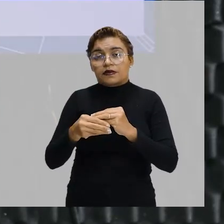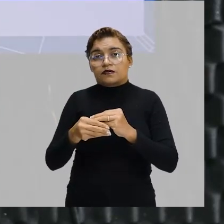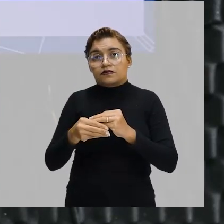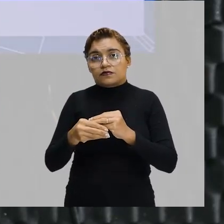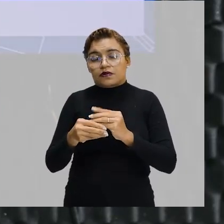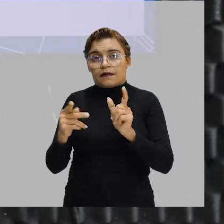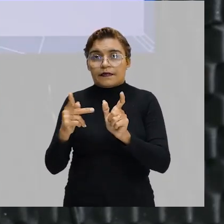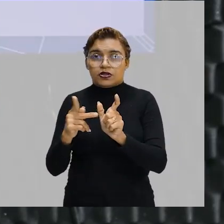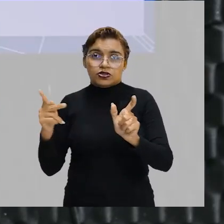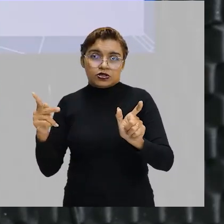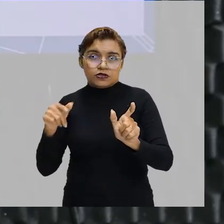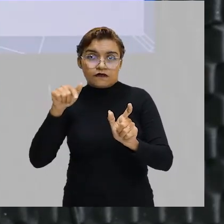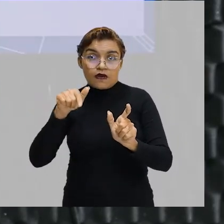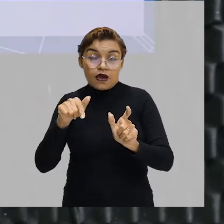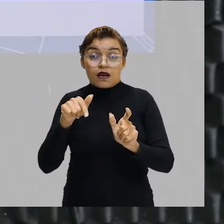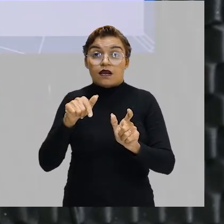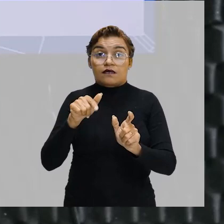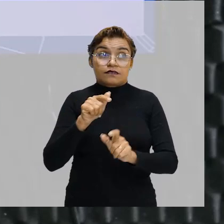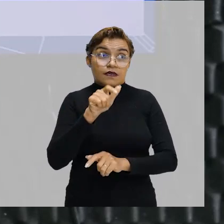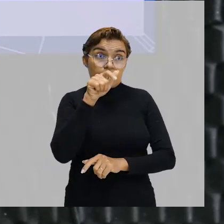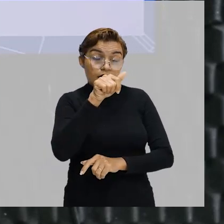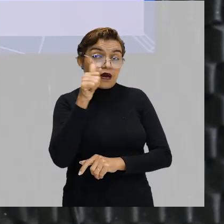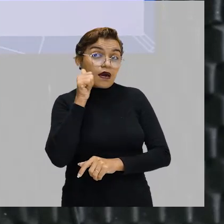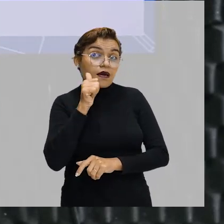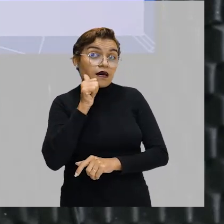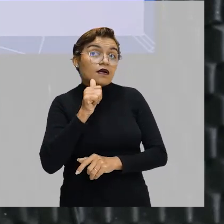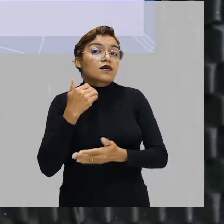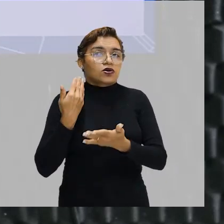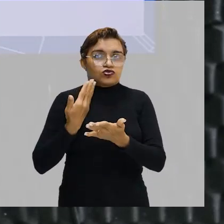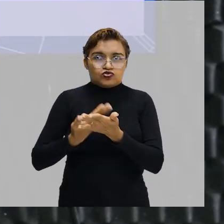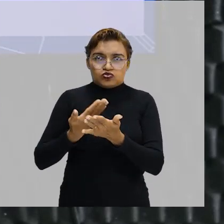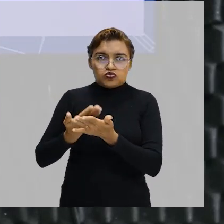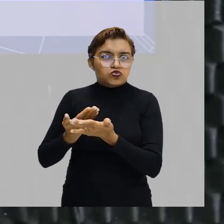sujeito, ela é estudiosa, certo?